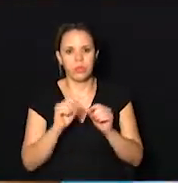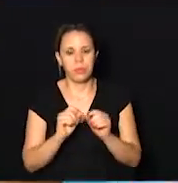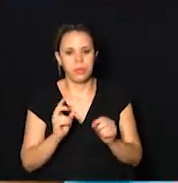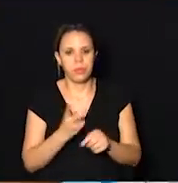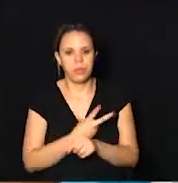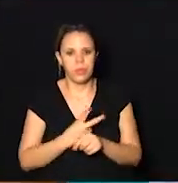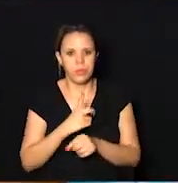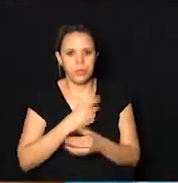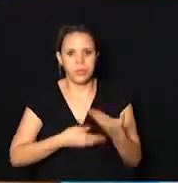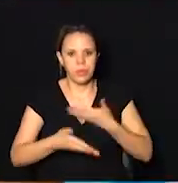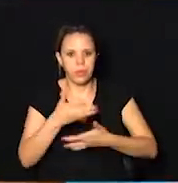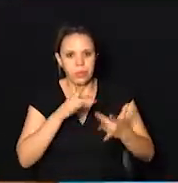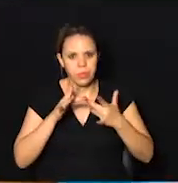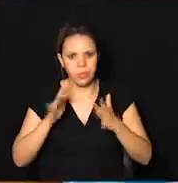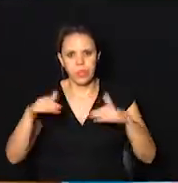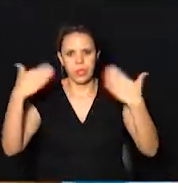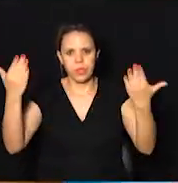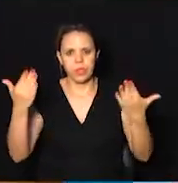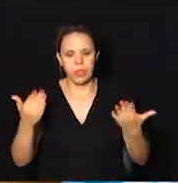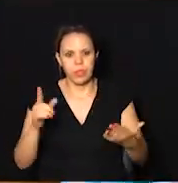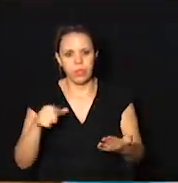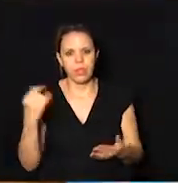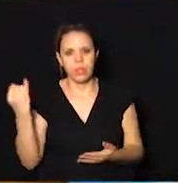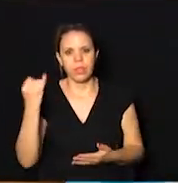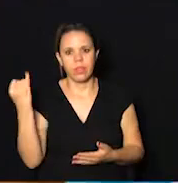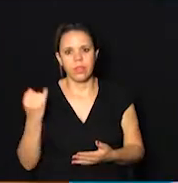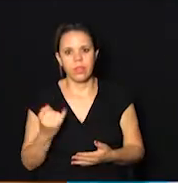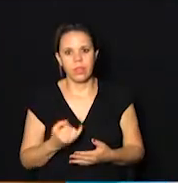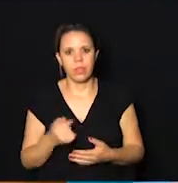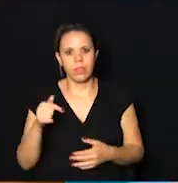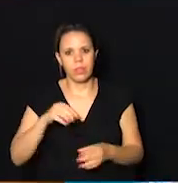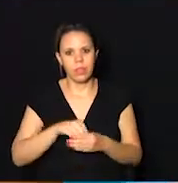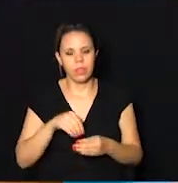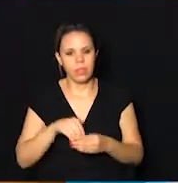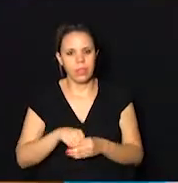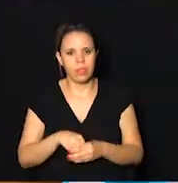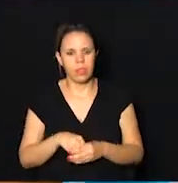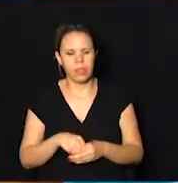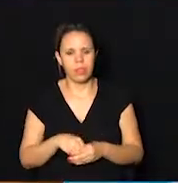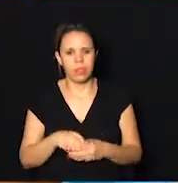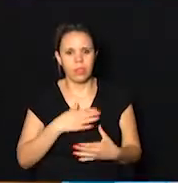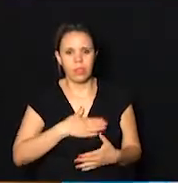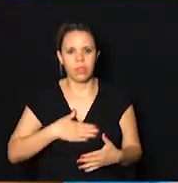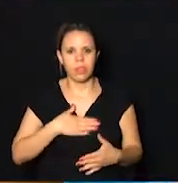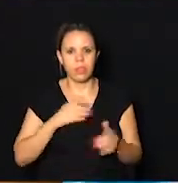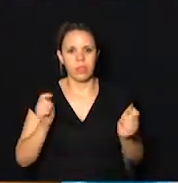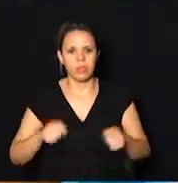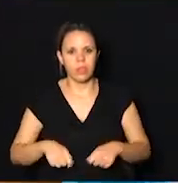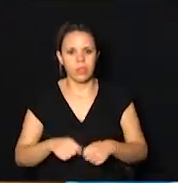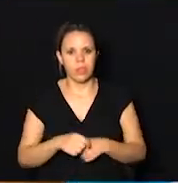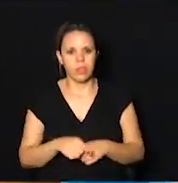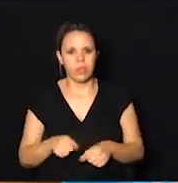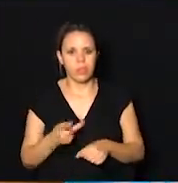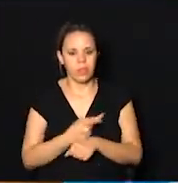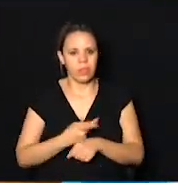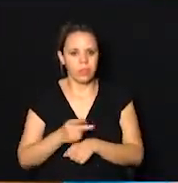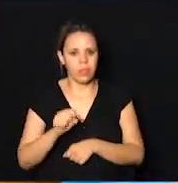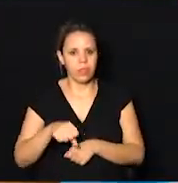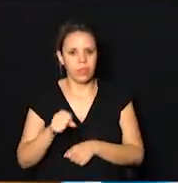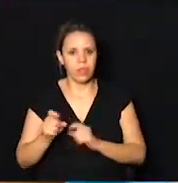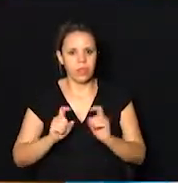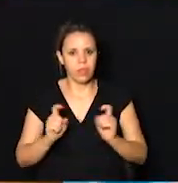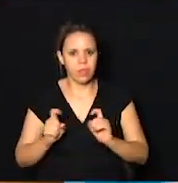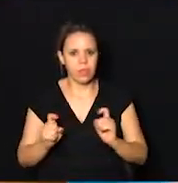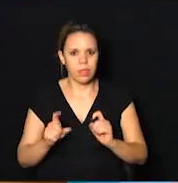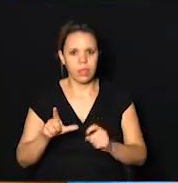procura ter uma vivência fora porque eu sei que isso é importante para que aqui seja o mais prazeroso possível então eu procuro